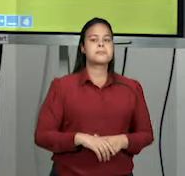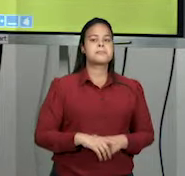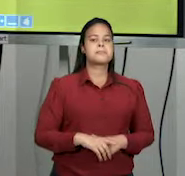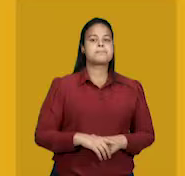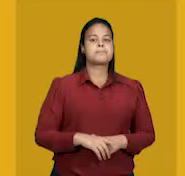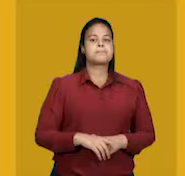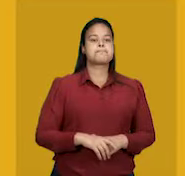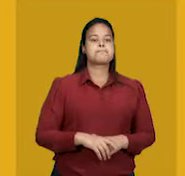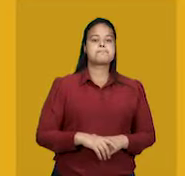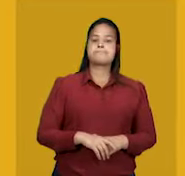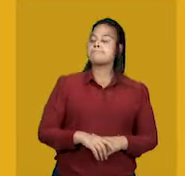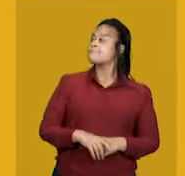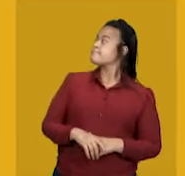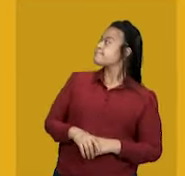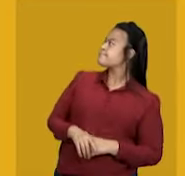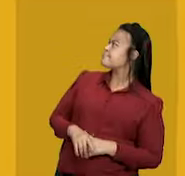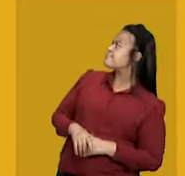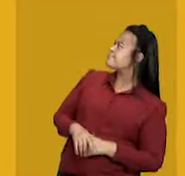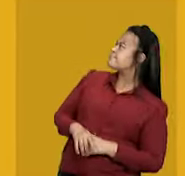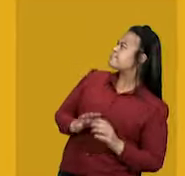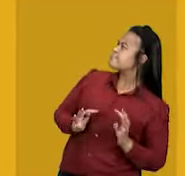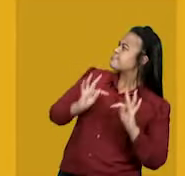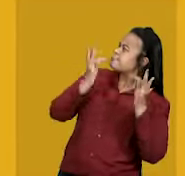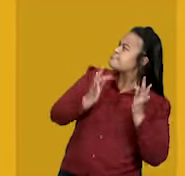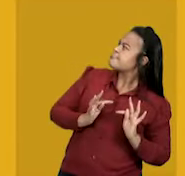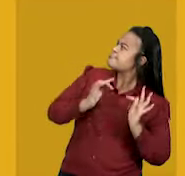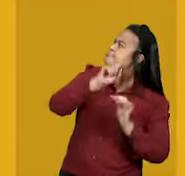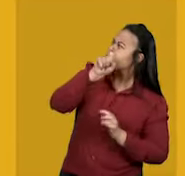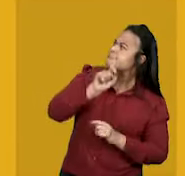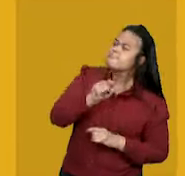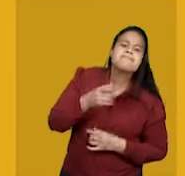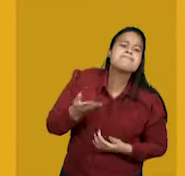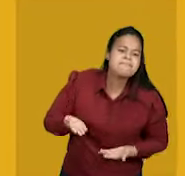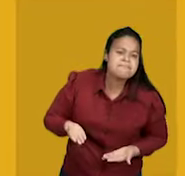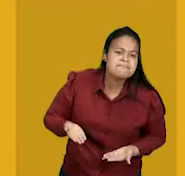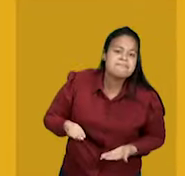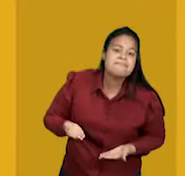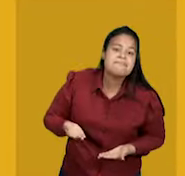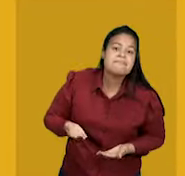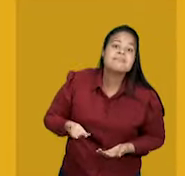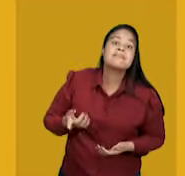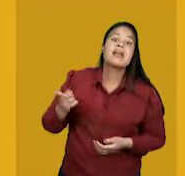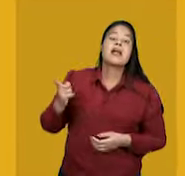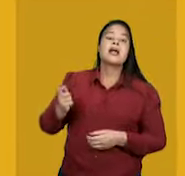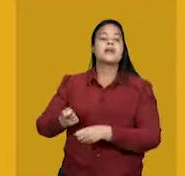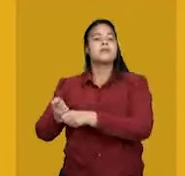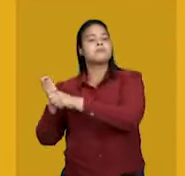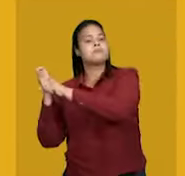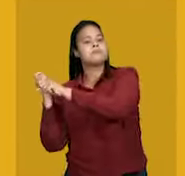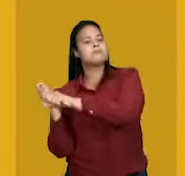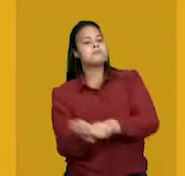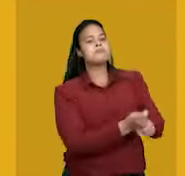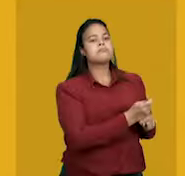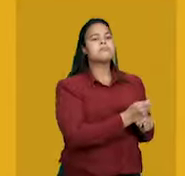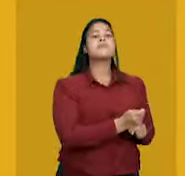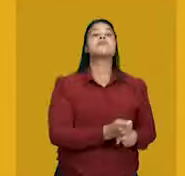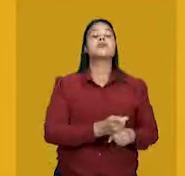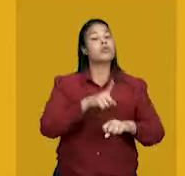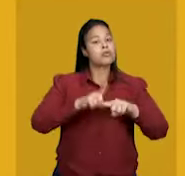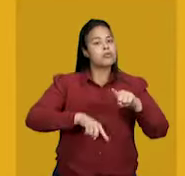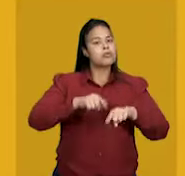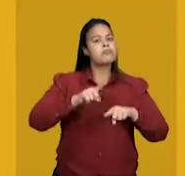E aqui tem tecnologia? Veja só, ali a gente tem a imagem de um machado. É um objeto